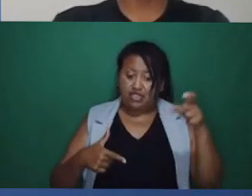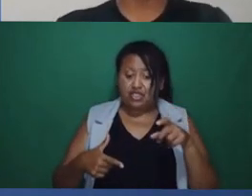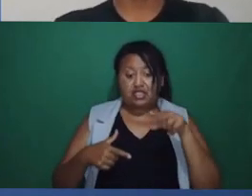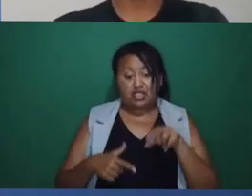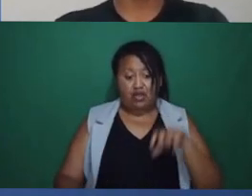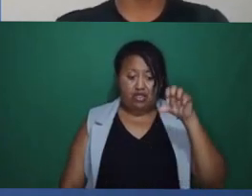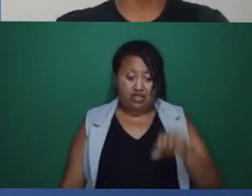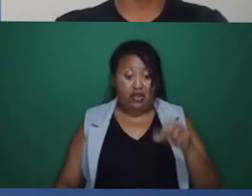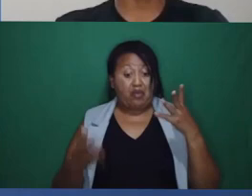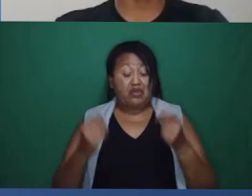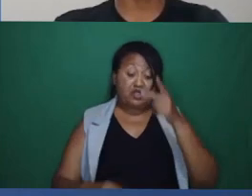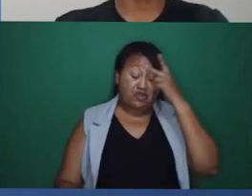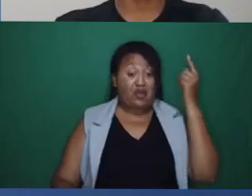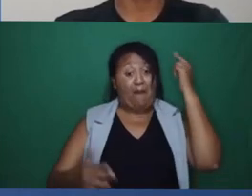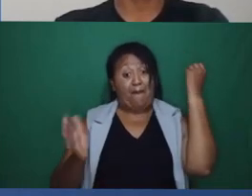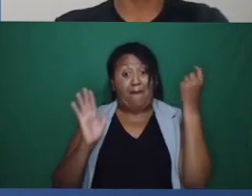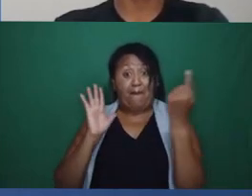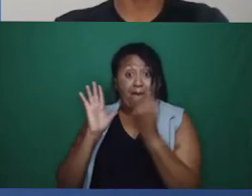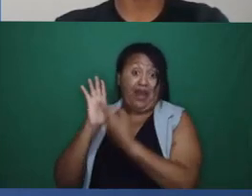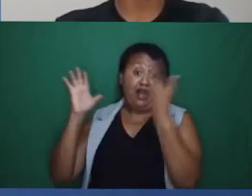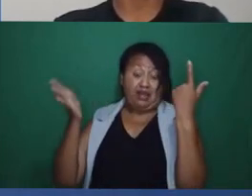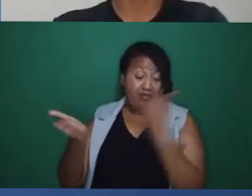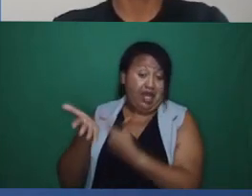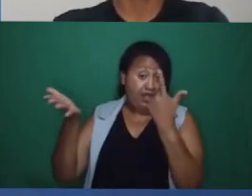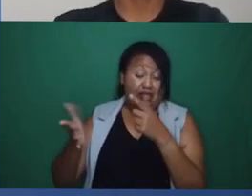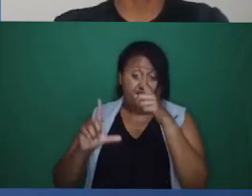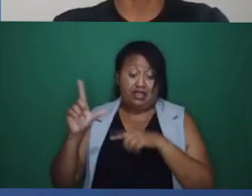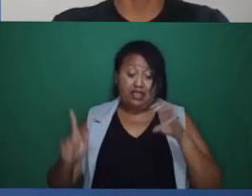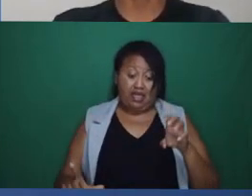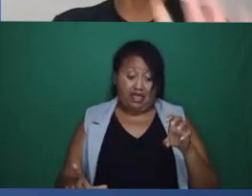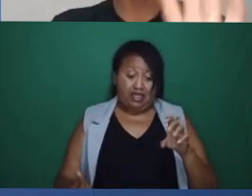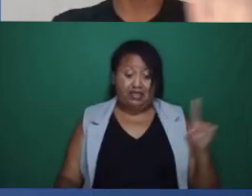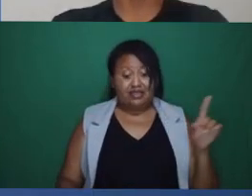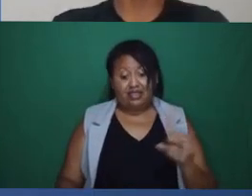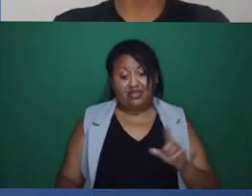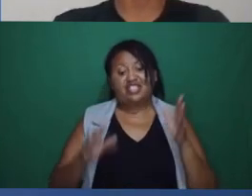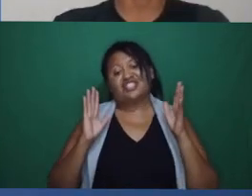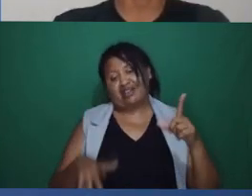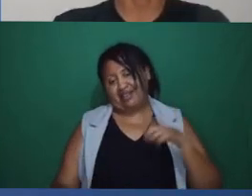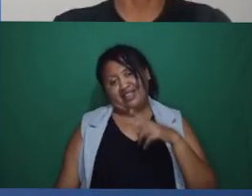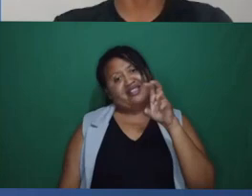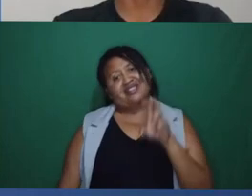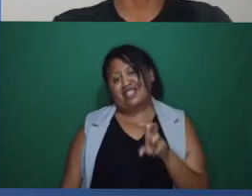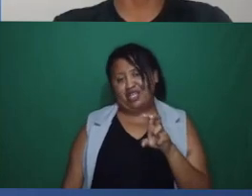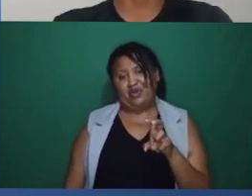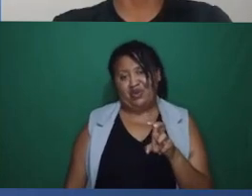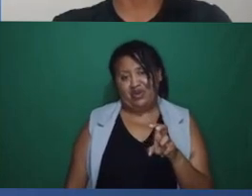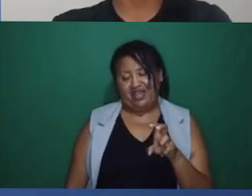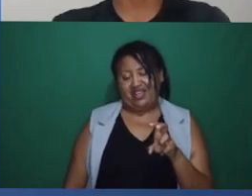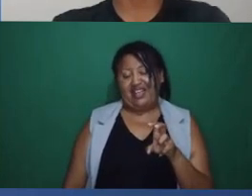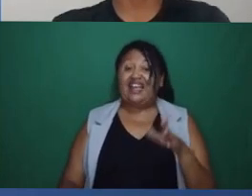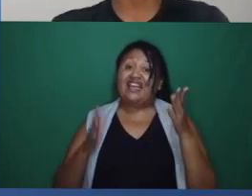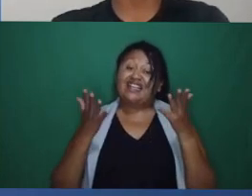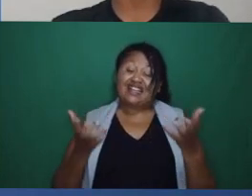muita gente vai lá e marca letra é é a resposta não porque ele já tem cinco ralos ele só quer saber